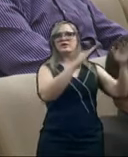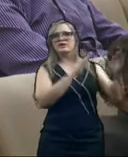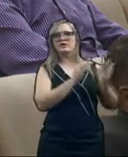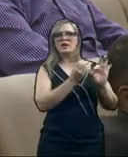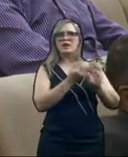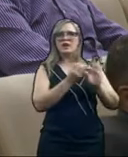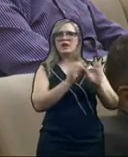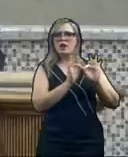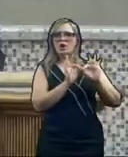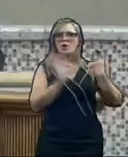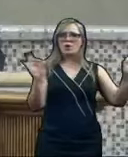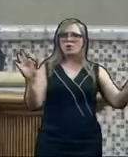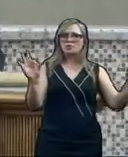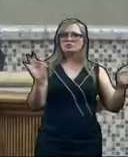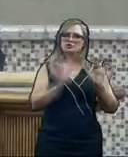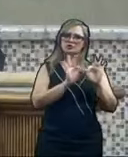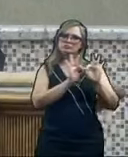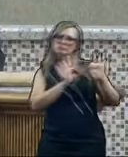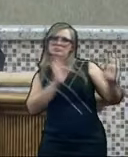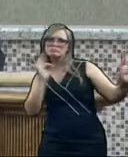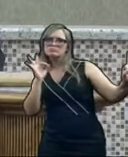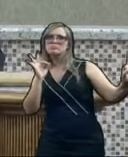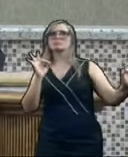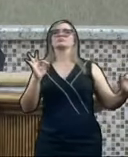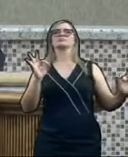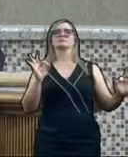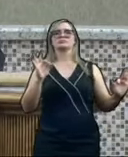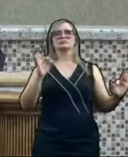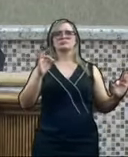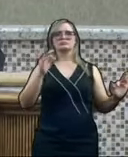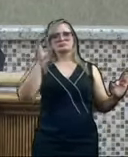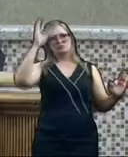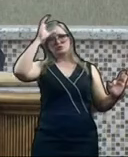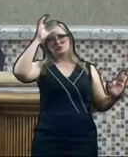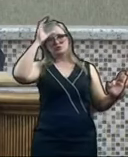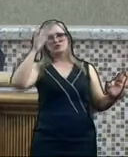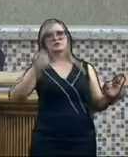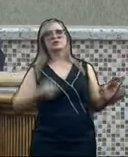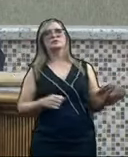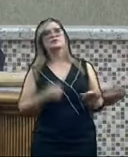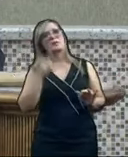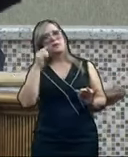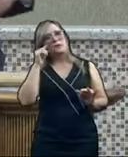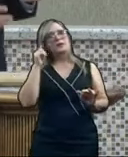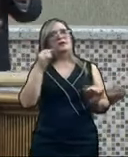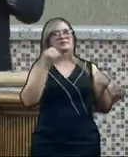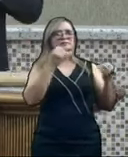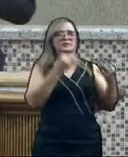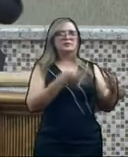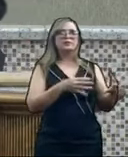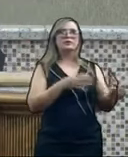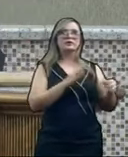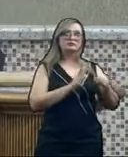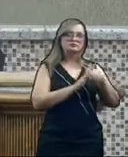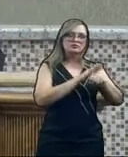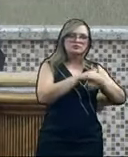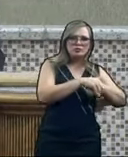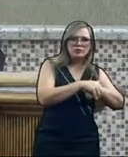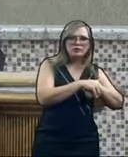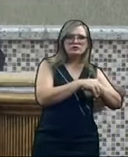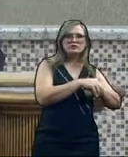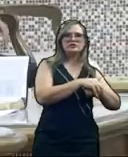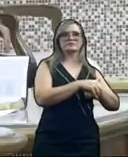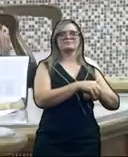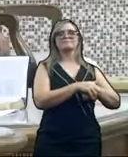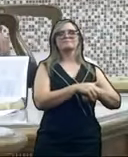o Jacó em frente a outra cisão sai sem desse pedir do fogo talvez a sogra dos cunhados